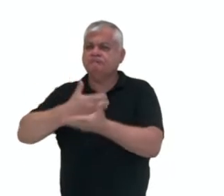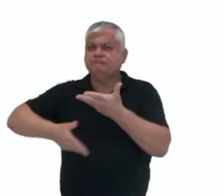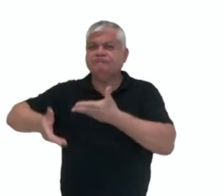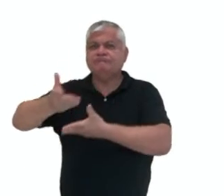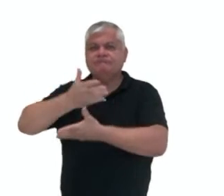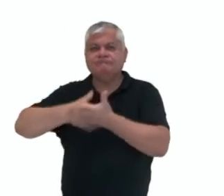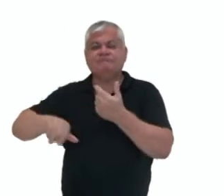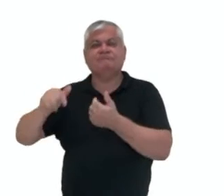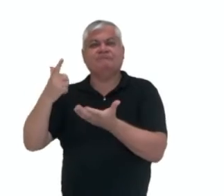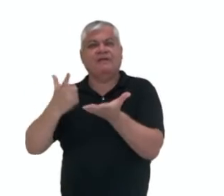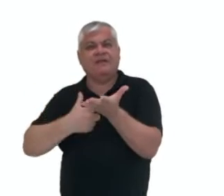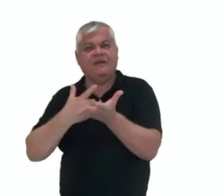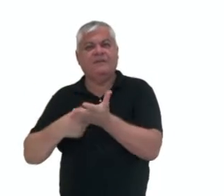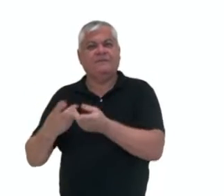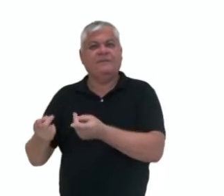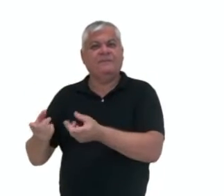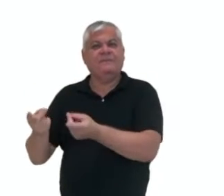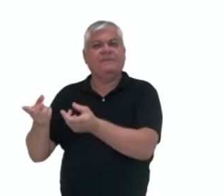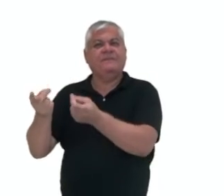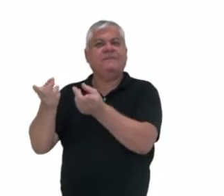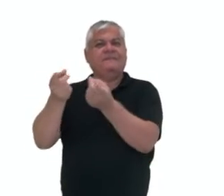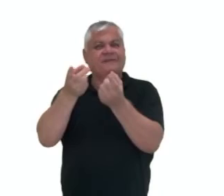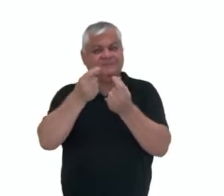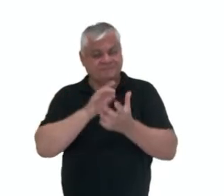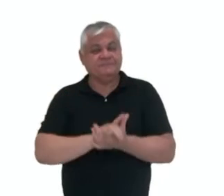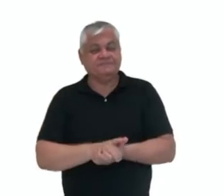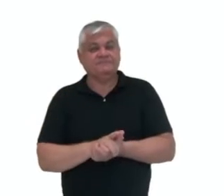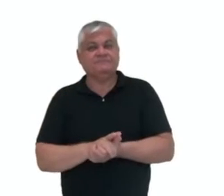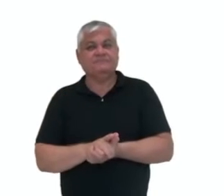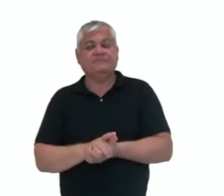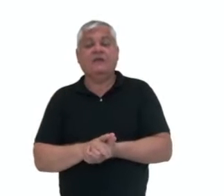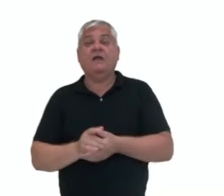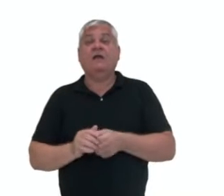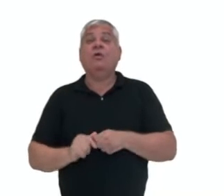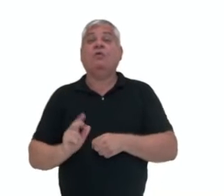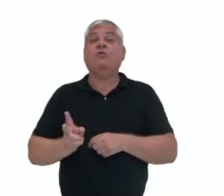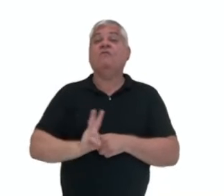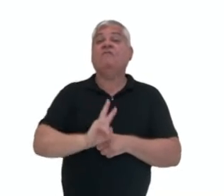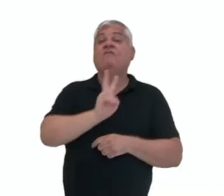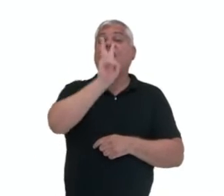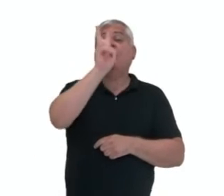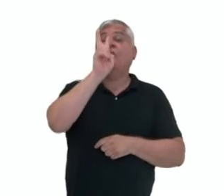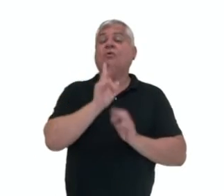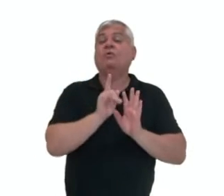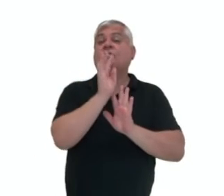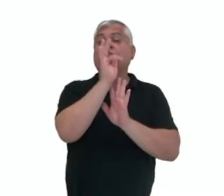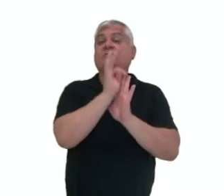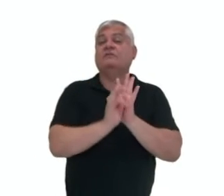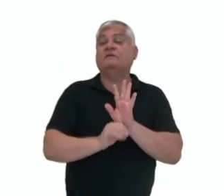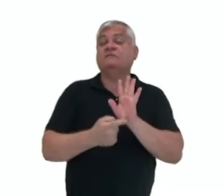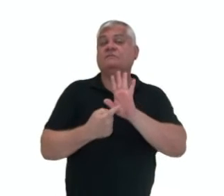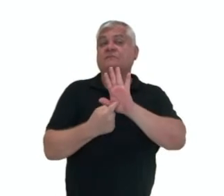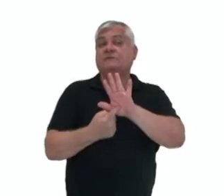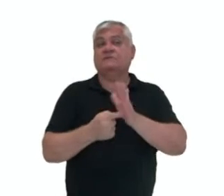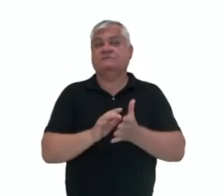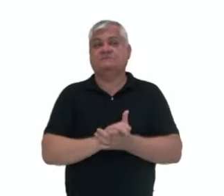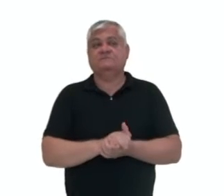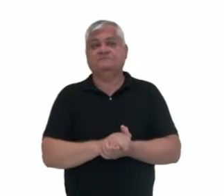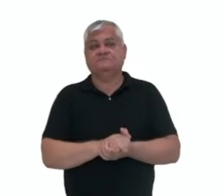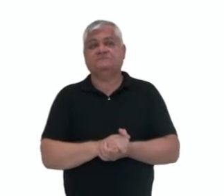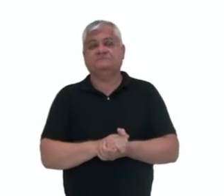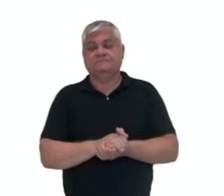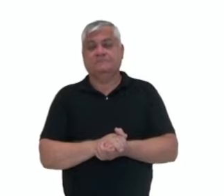de livrarias e editoras. Então, quais são os valores defendidos por esse editorial até essa parte?